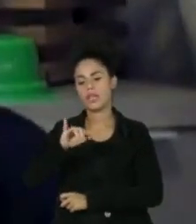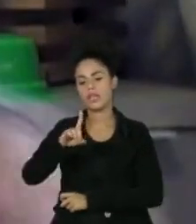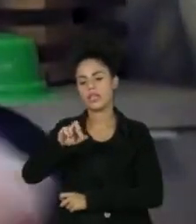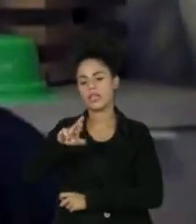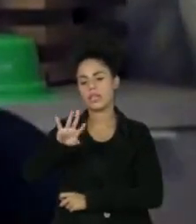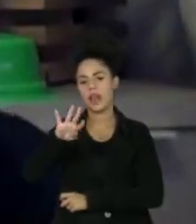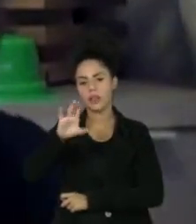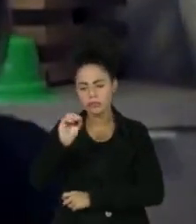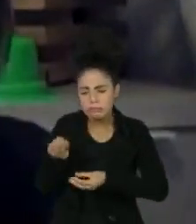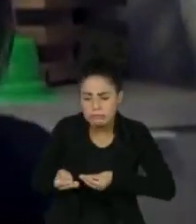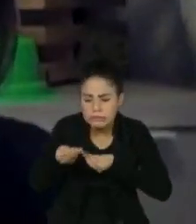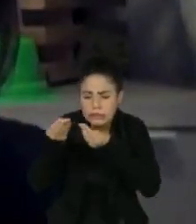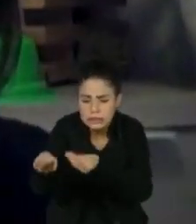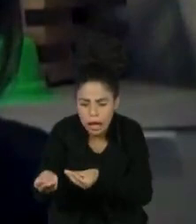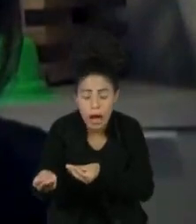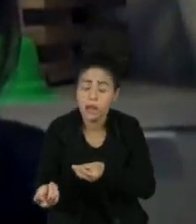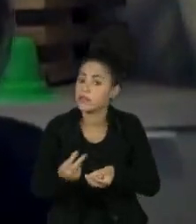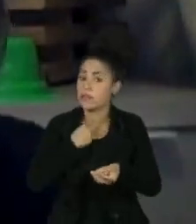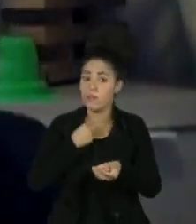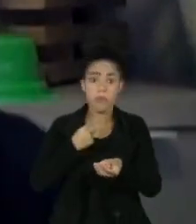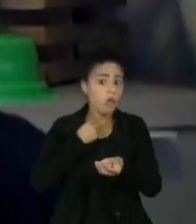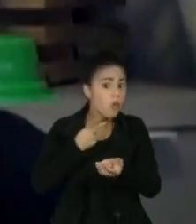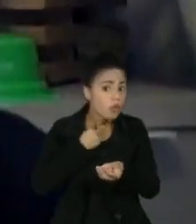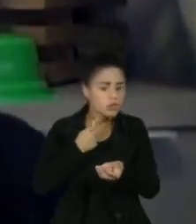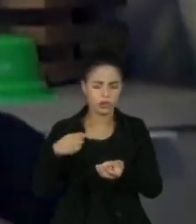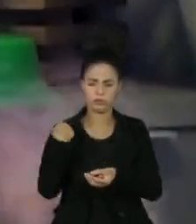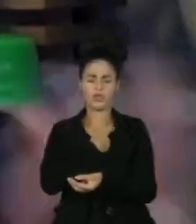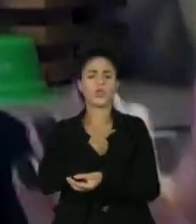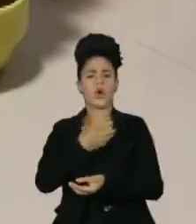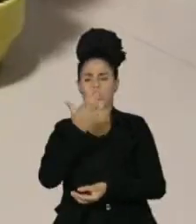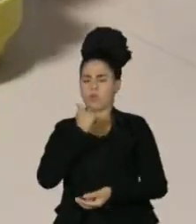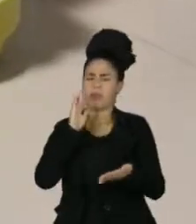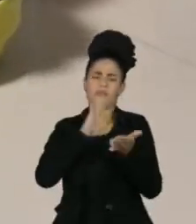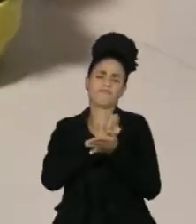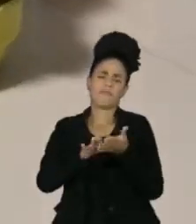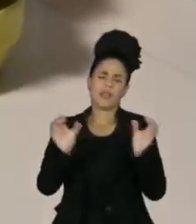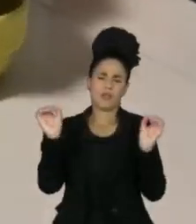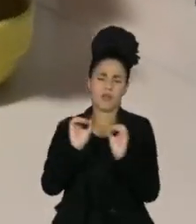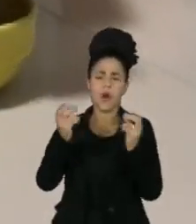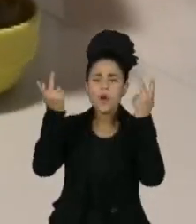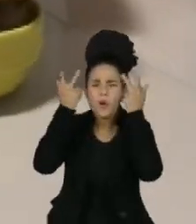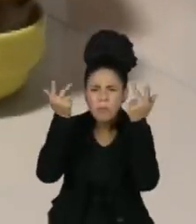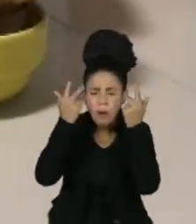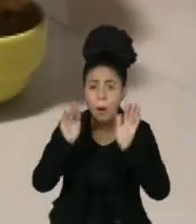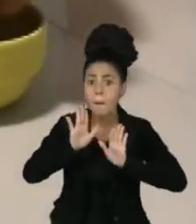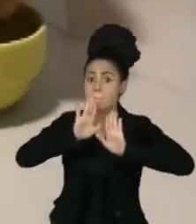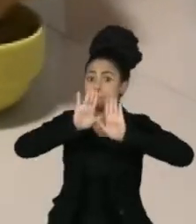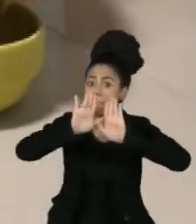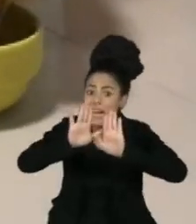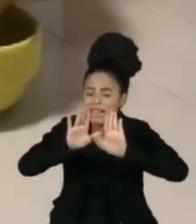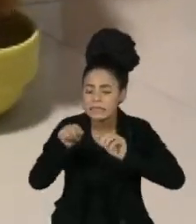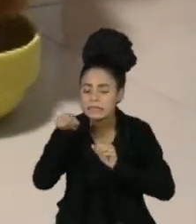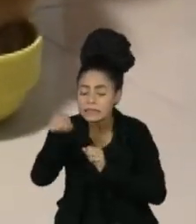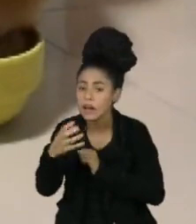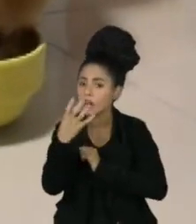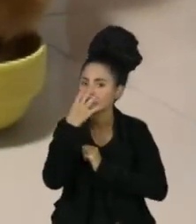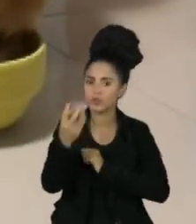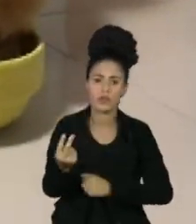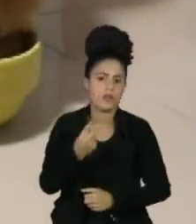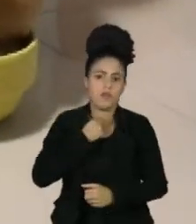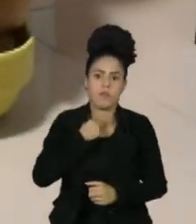o carboidrato, assim como nós humanos digerimos. Ali a gente tem uma quantidade de gordura, uma quantidade de tempero, de sal,